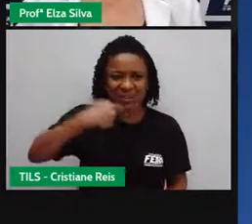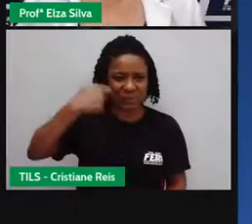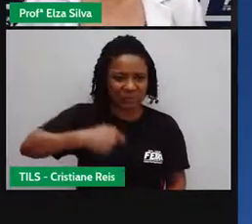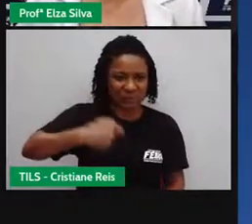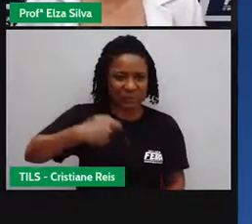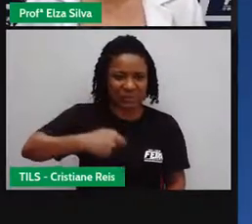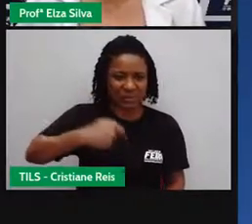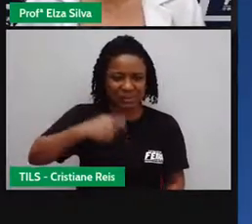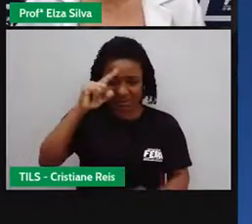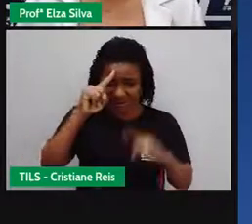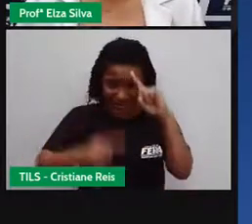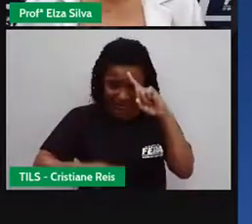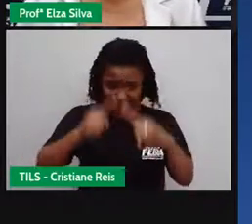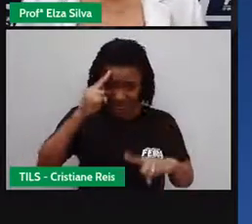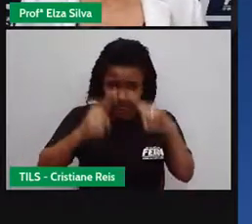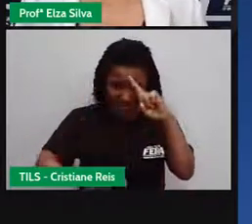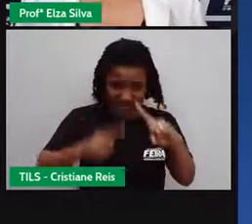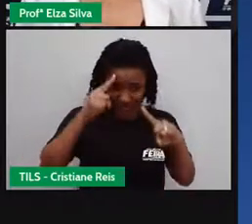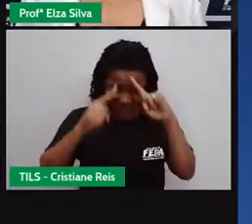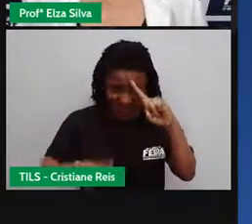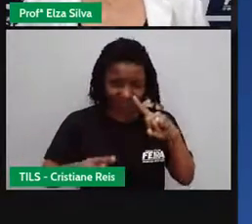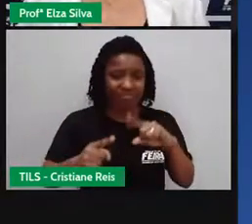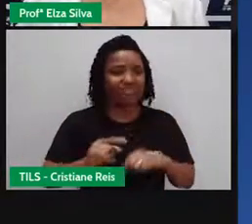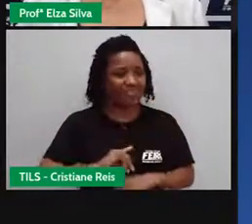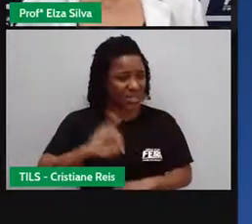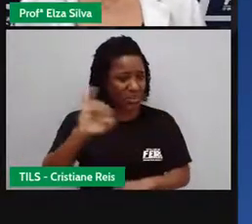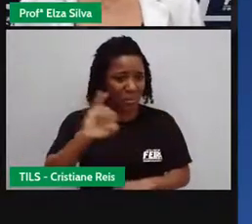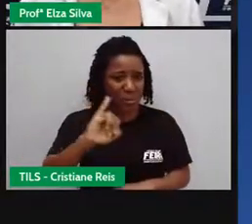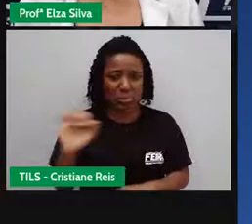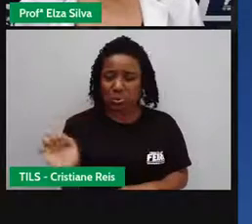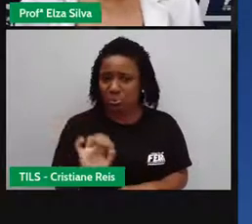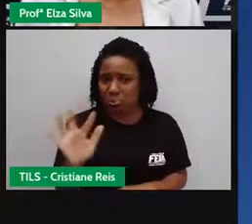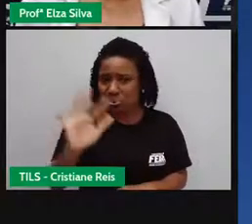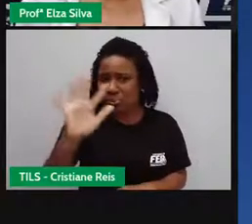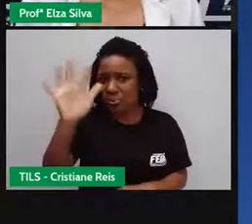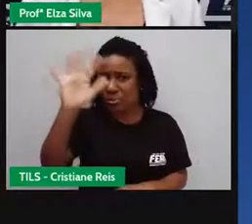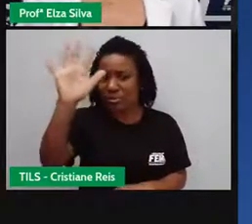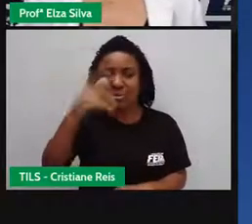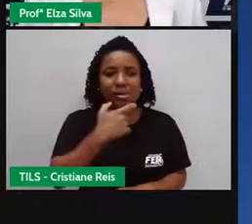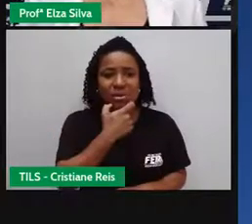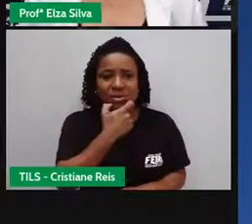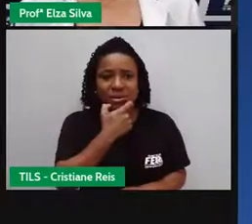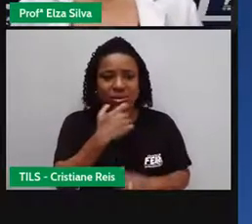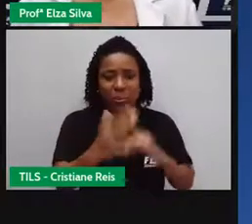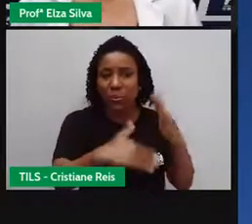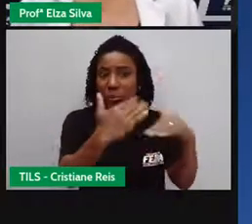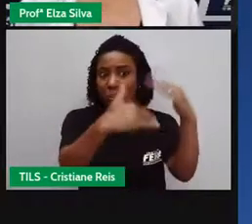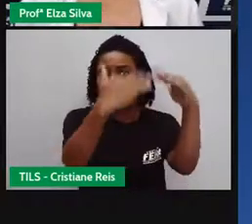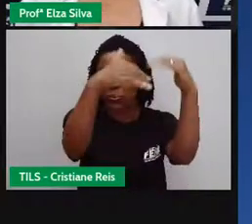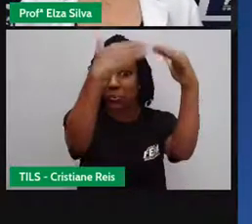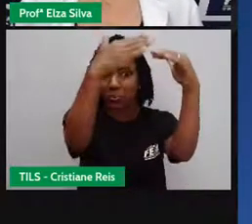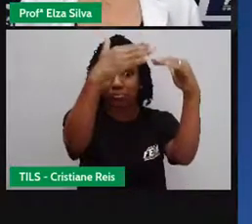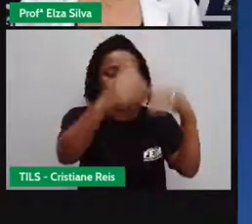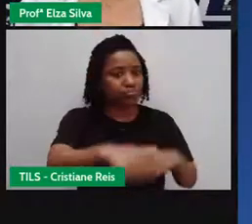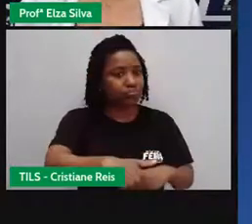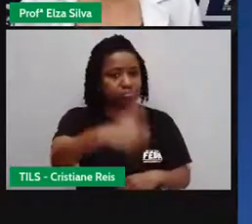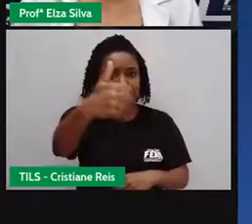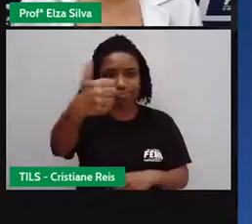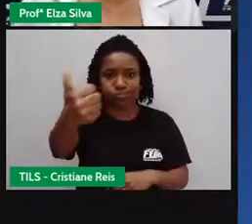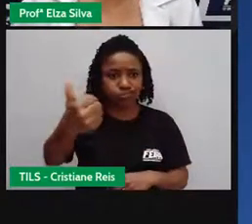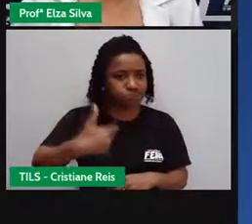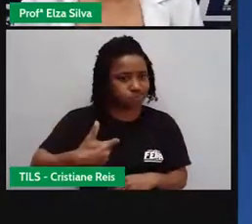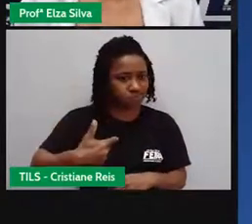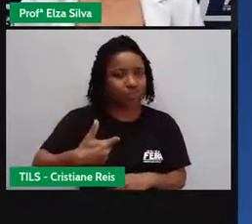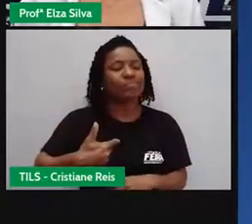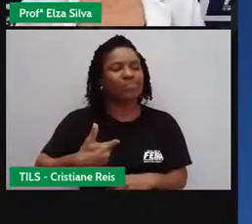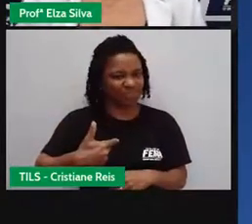da ascensão econômica, resolveram, então, começar uma guerra. Guerra esta que, com o apoio das 13